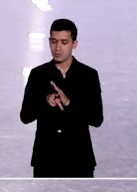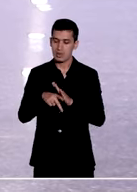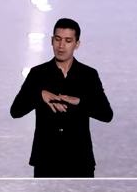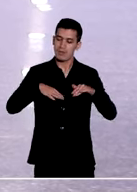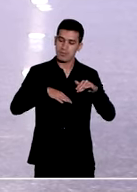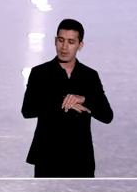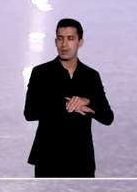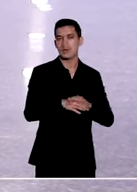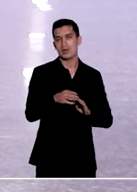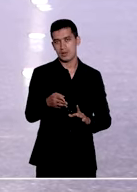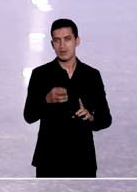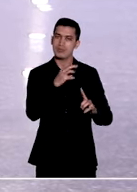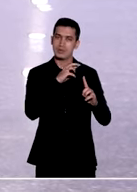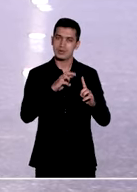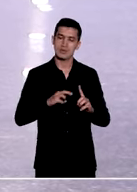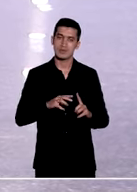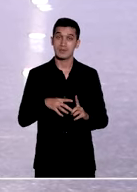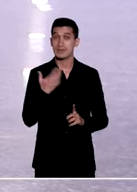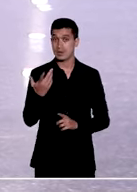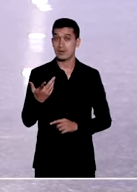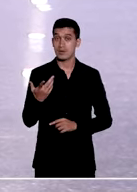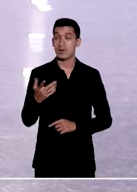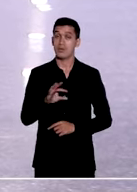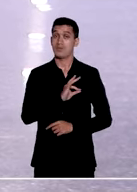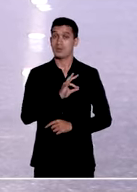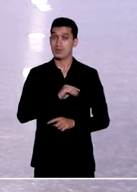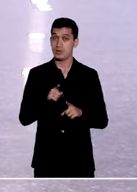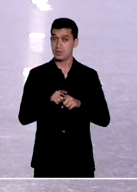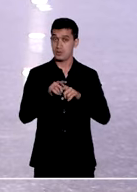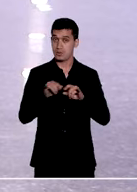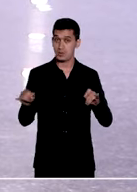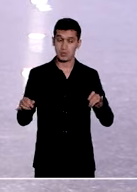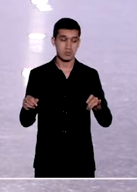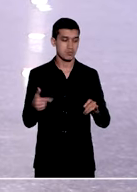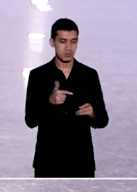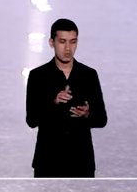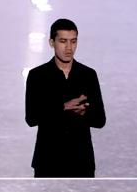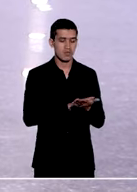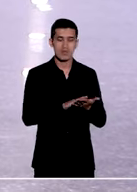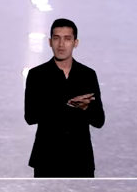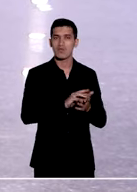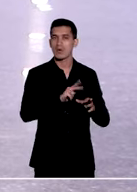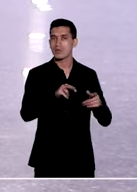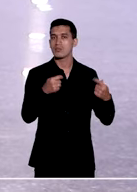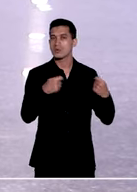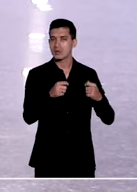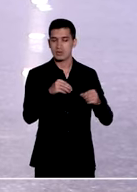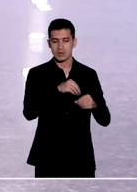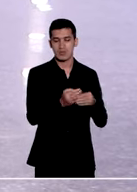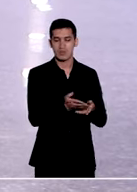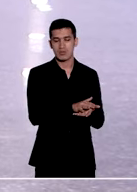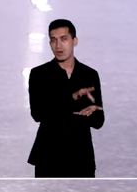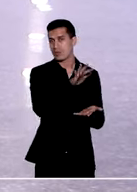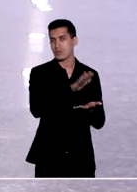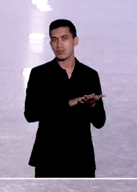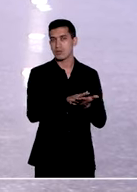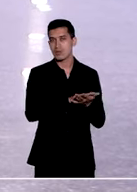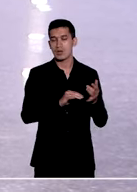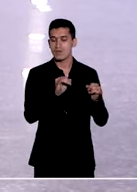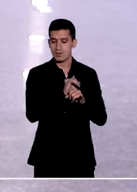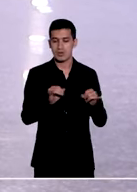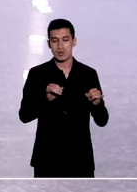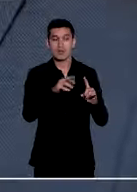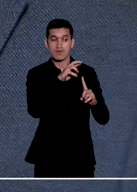o trf3 a polícia informou que não havia diligências pendentes nos autos e declarou encerradas as